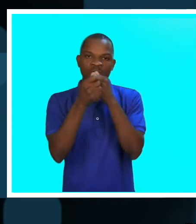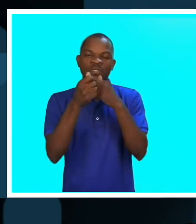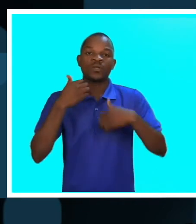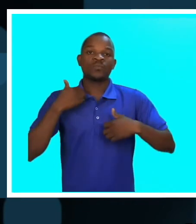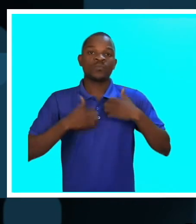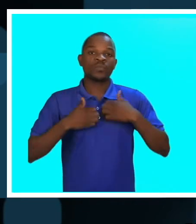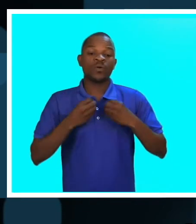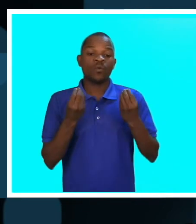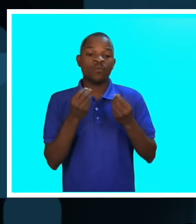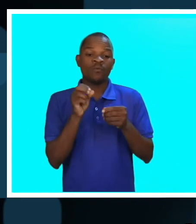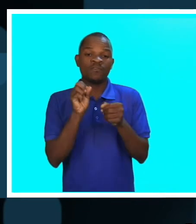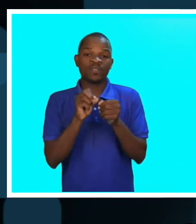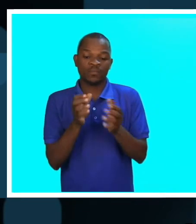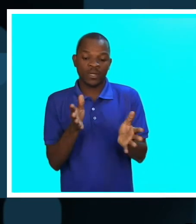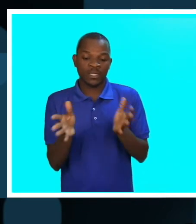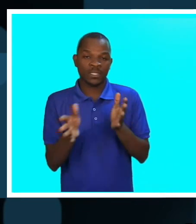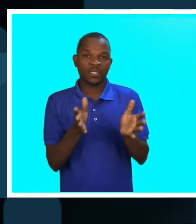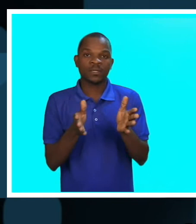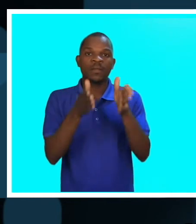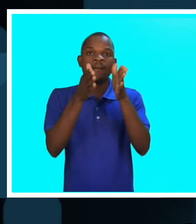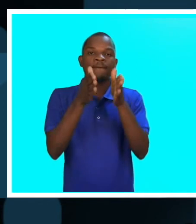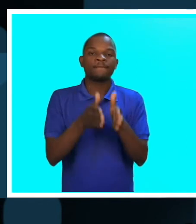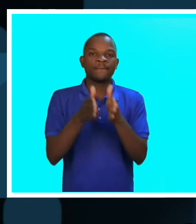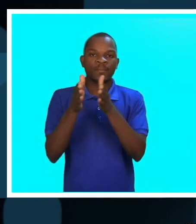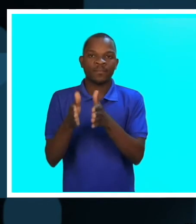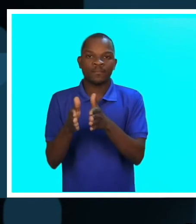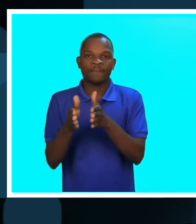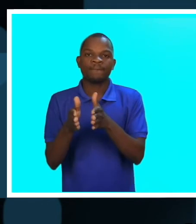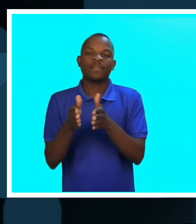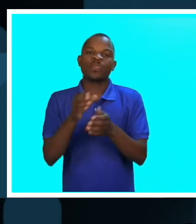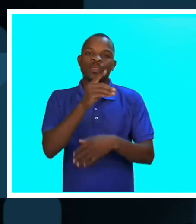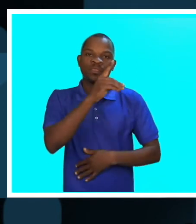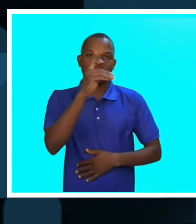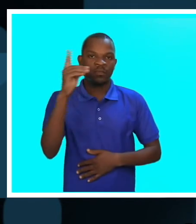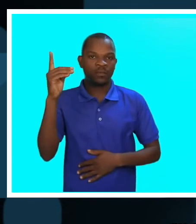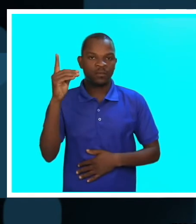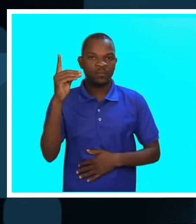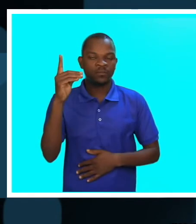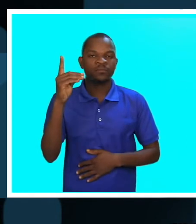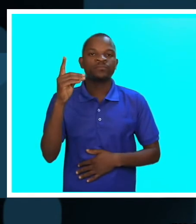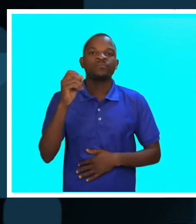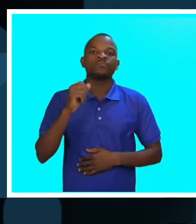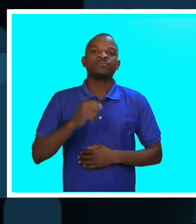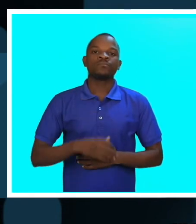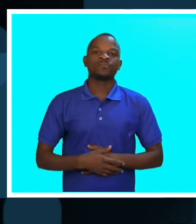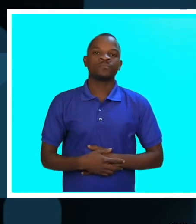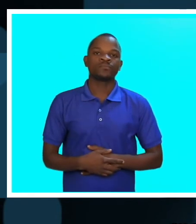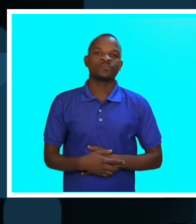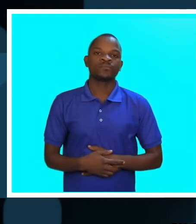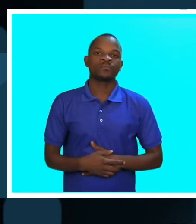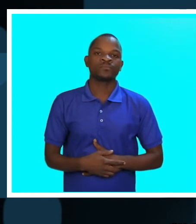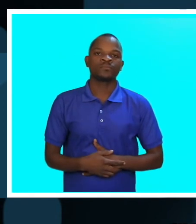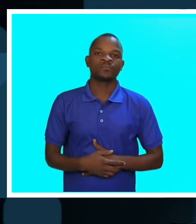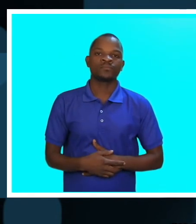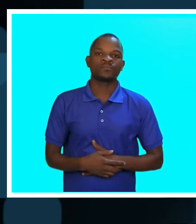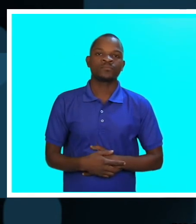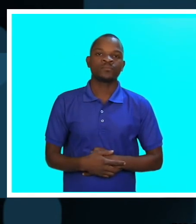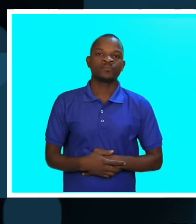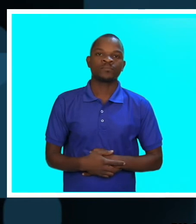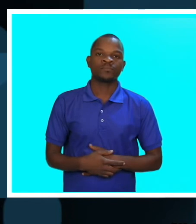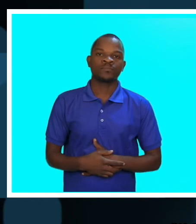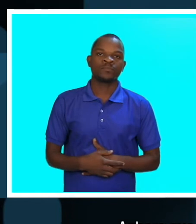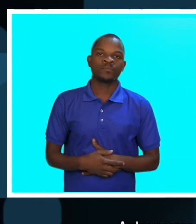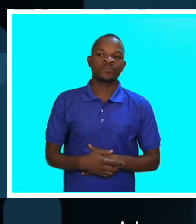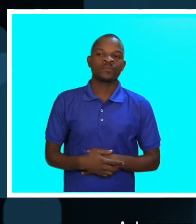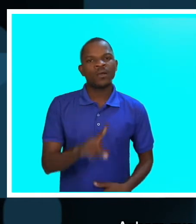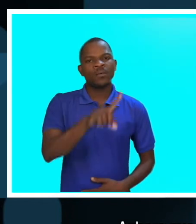necessidade de ter uma forma de tratar diferente, não é, ou muito especial a essas pessoas com necessidades